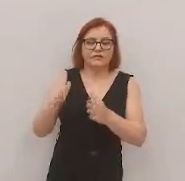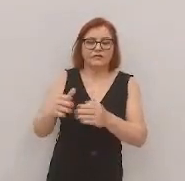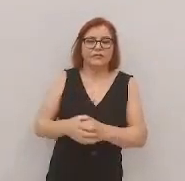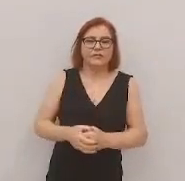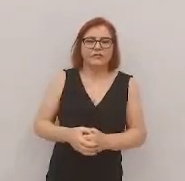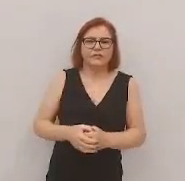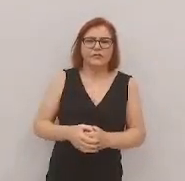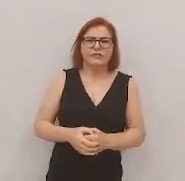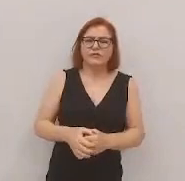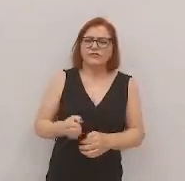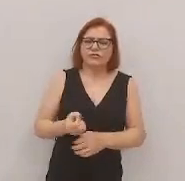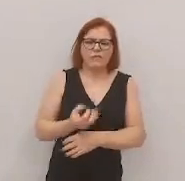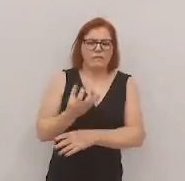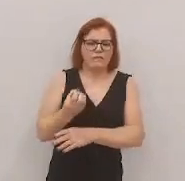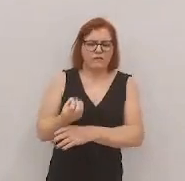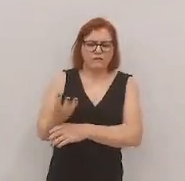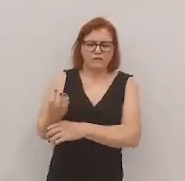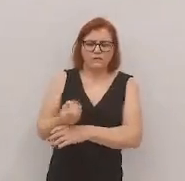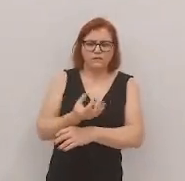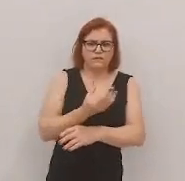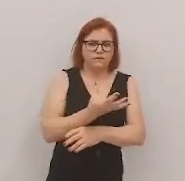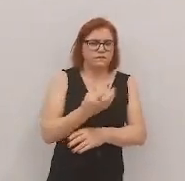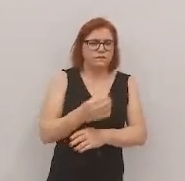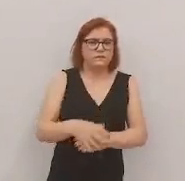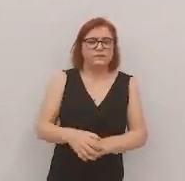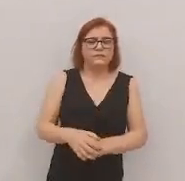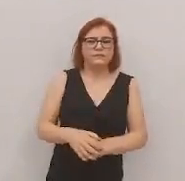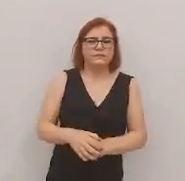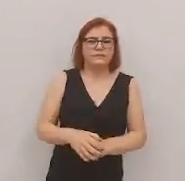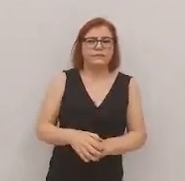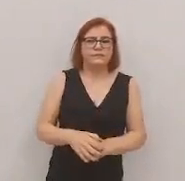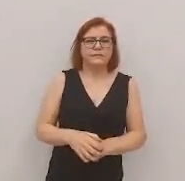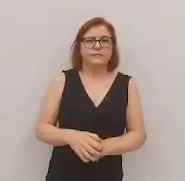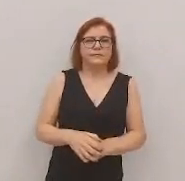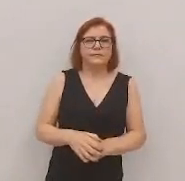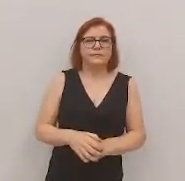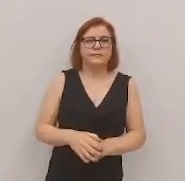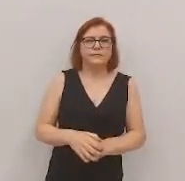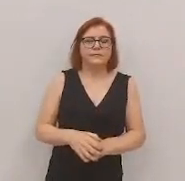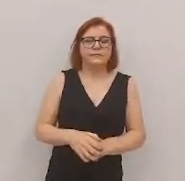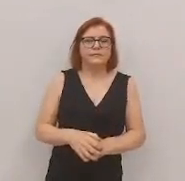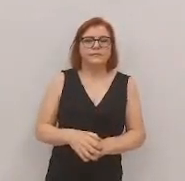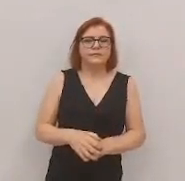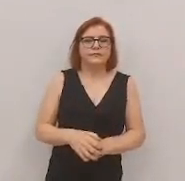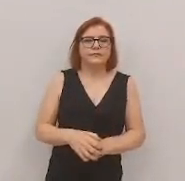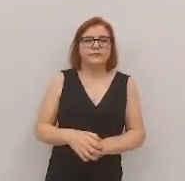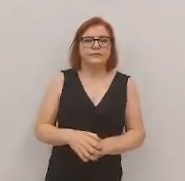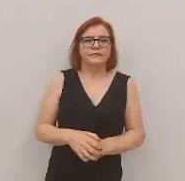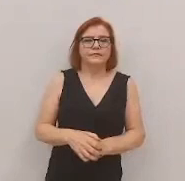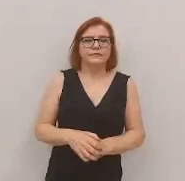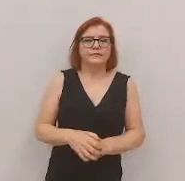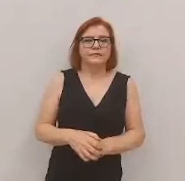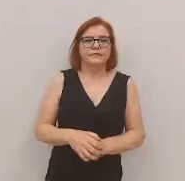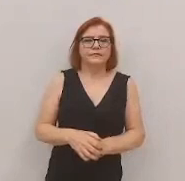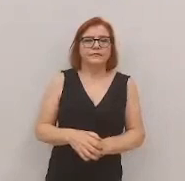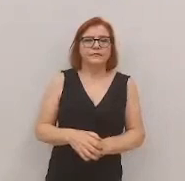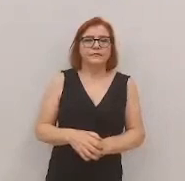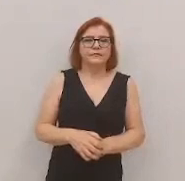mato, né? Então, na minha casa tinha